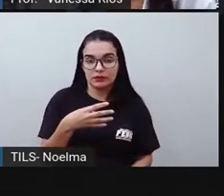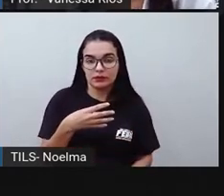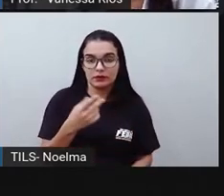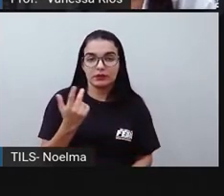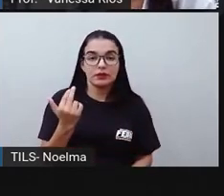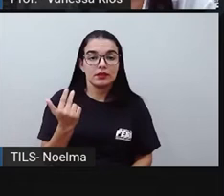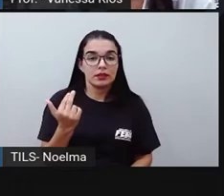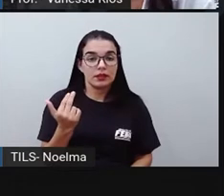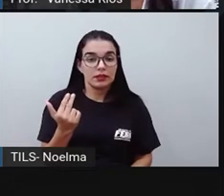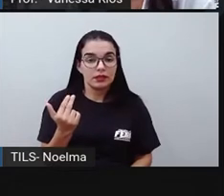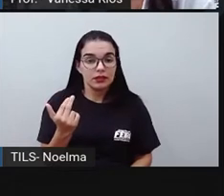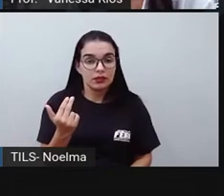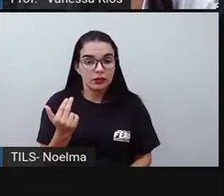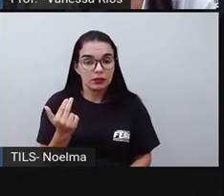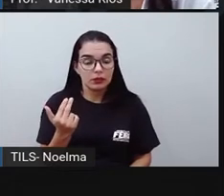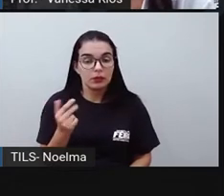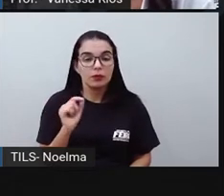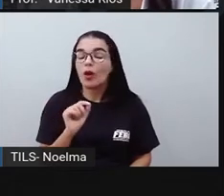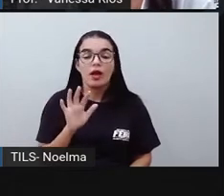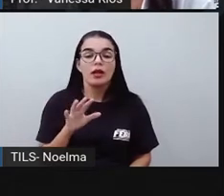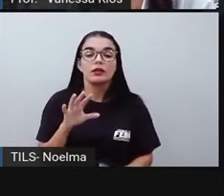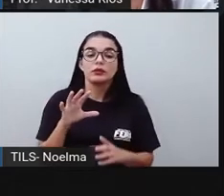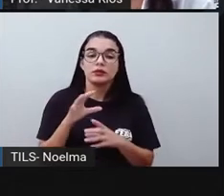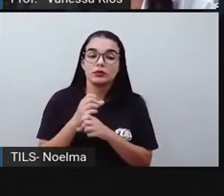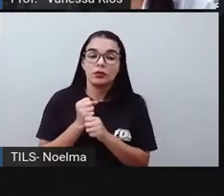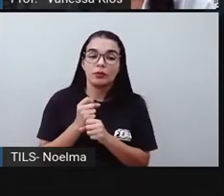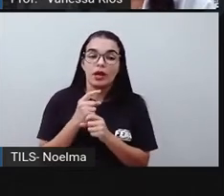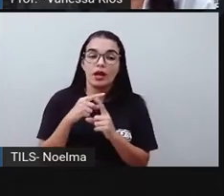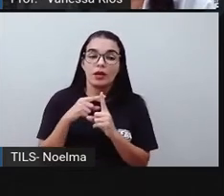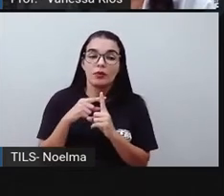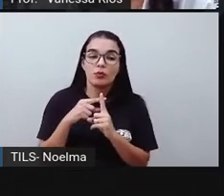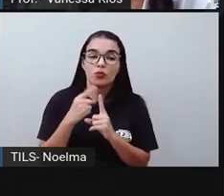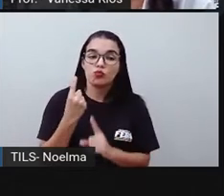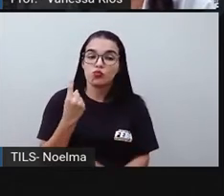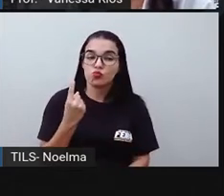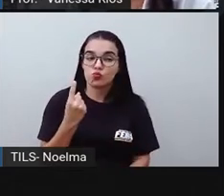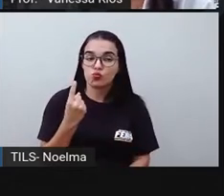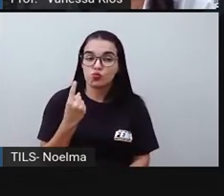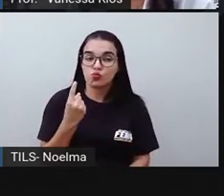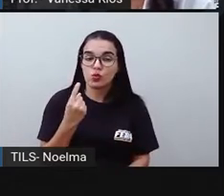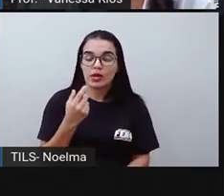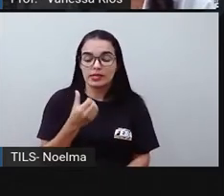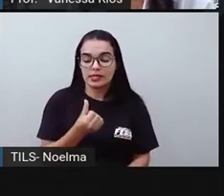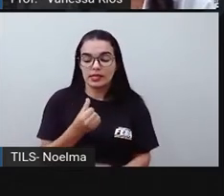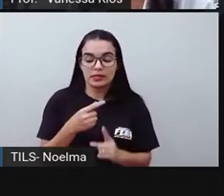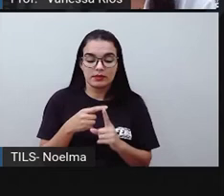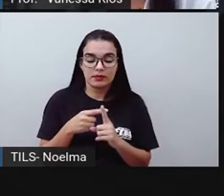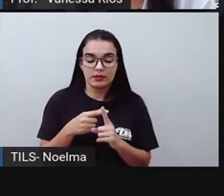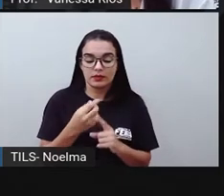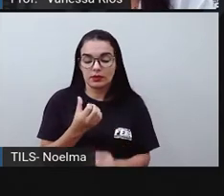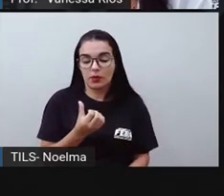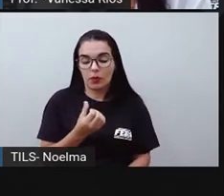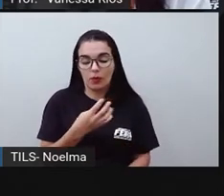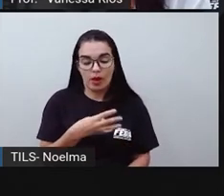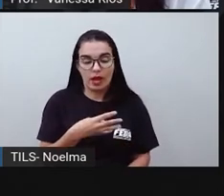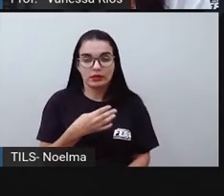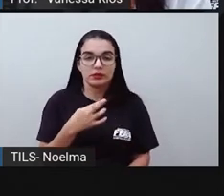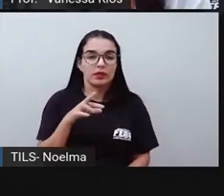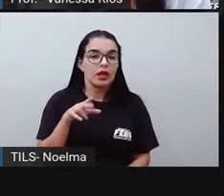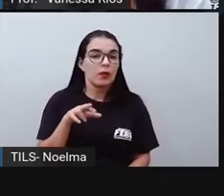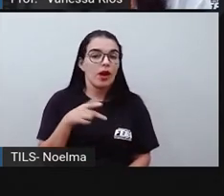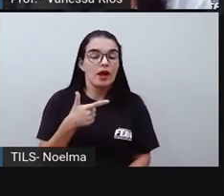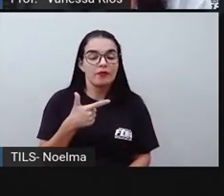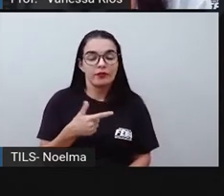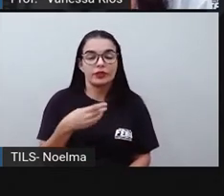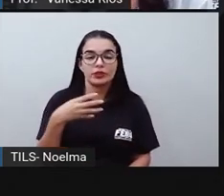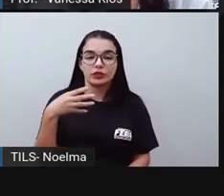vezes 4, e preciso juntar esse resultado, o 1 subiu. Lembrando, 6 vezes 4 ou 4 vezes 6 é